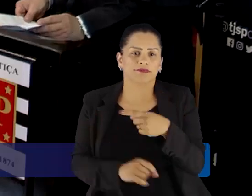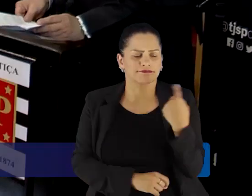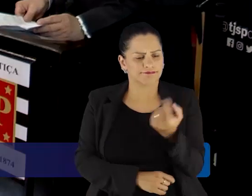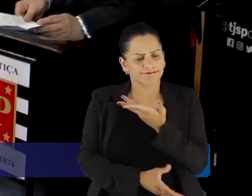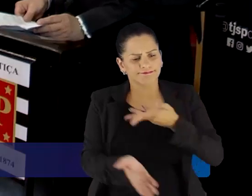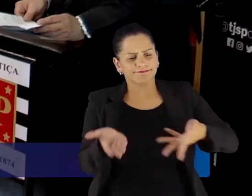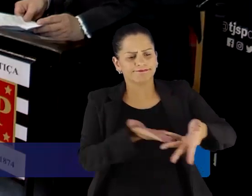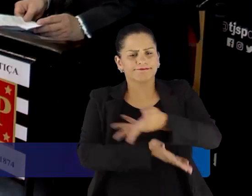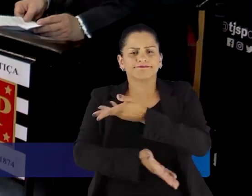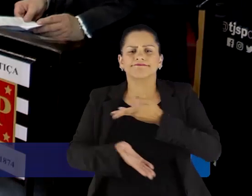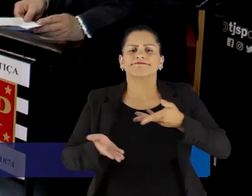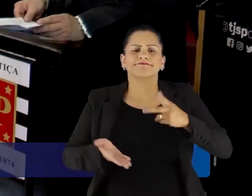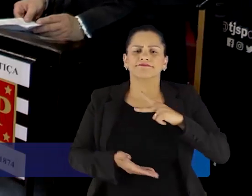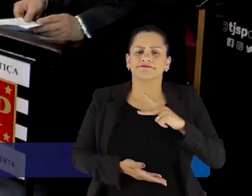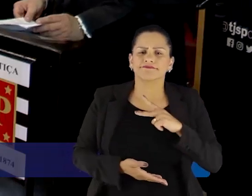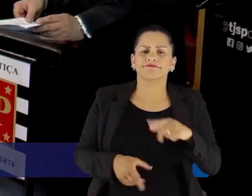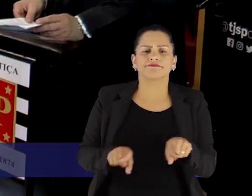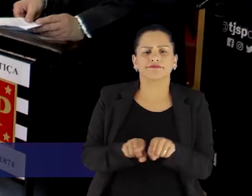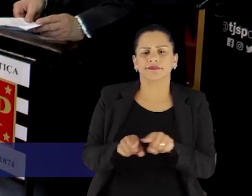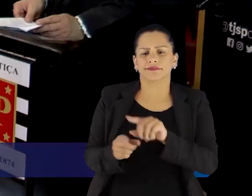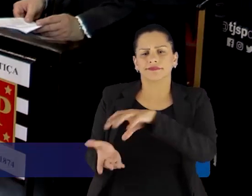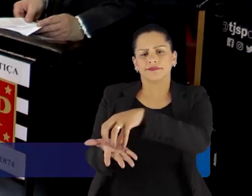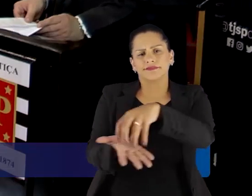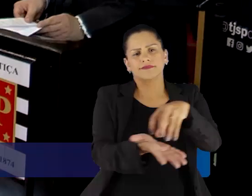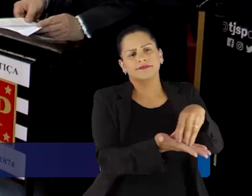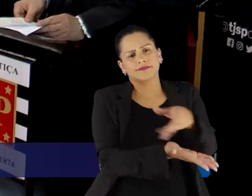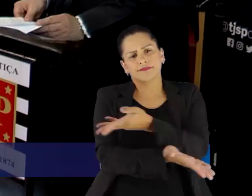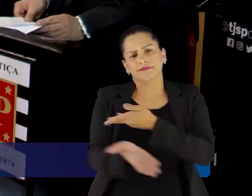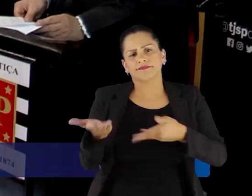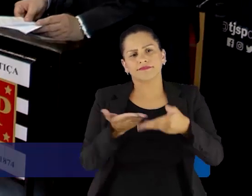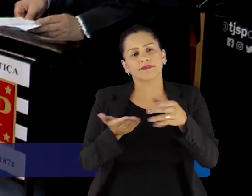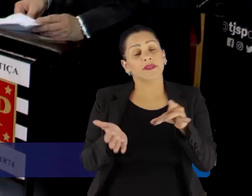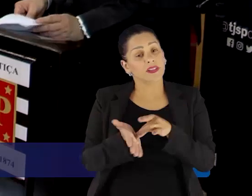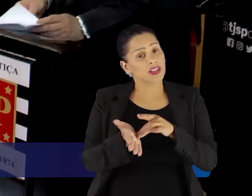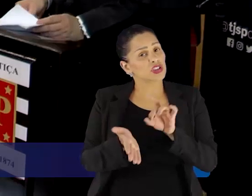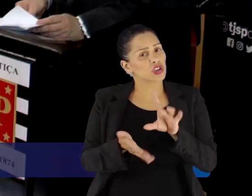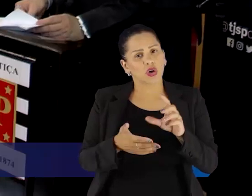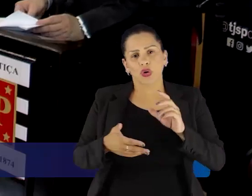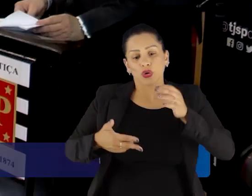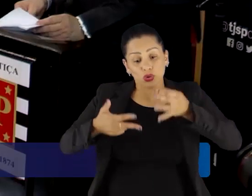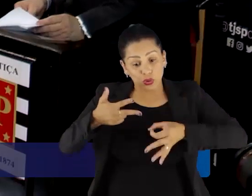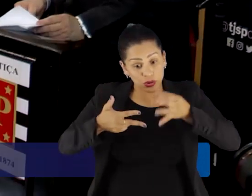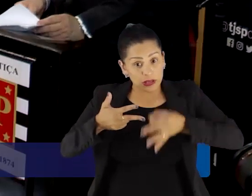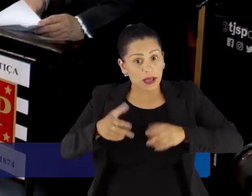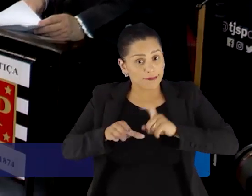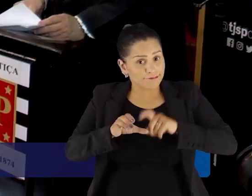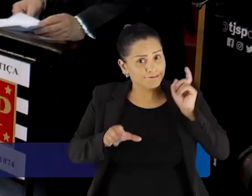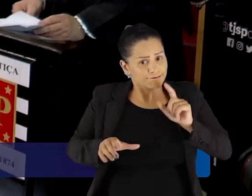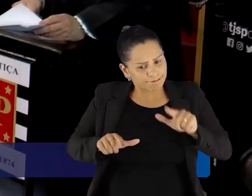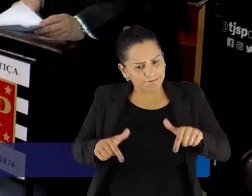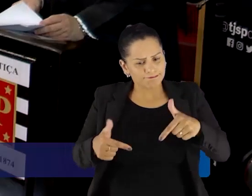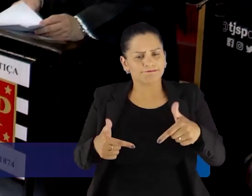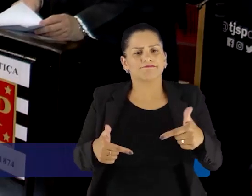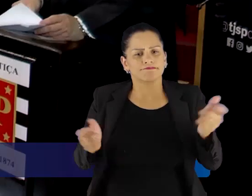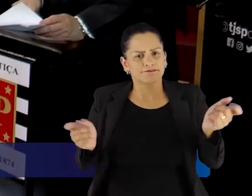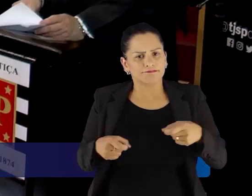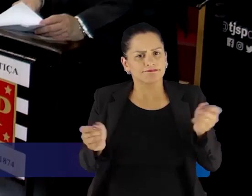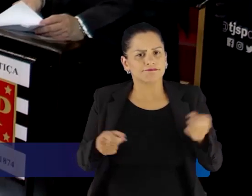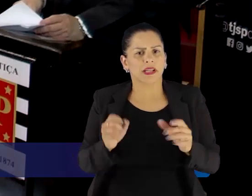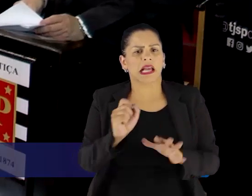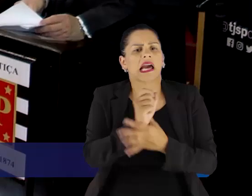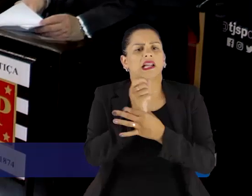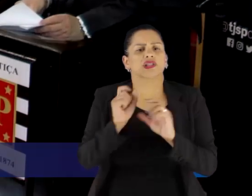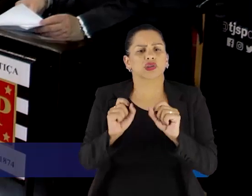pessoal e institucional Realmente são judiciário independente atuante Pode garantir a harmonia